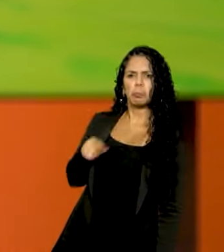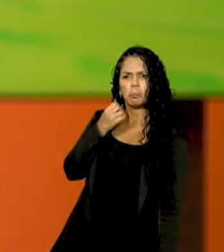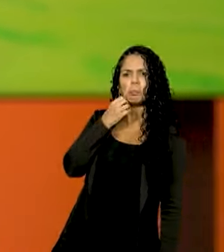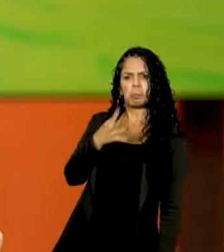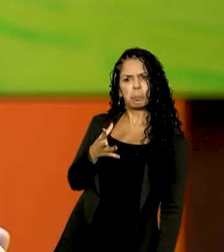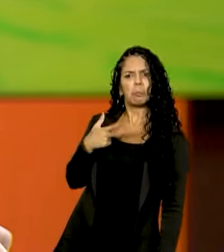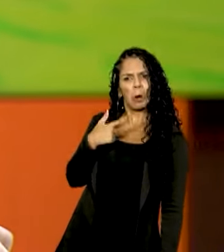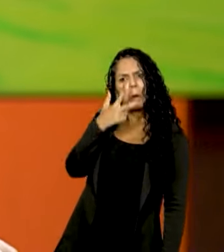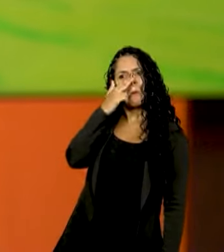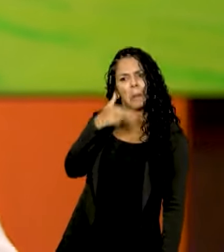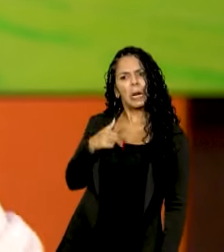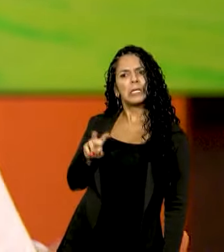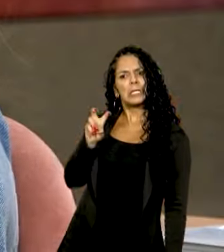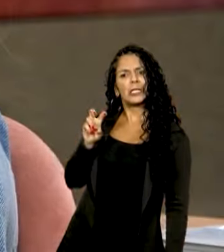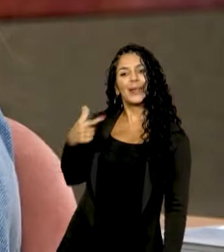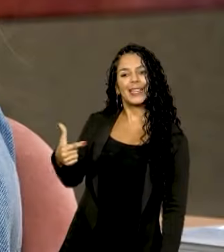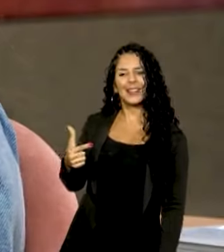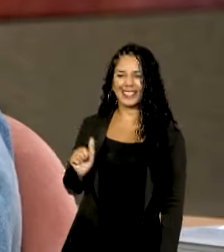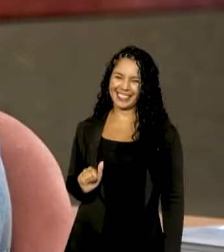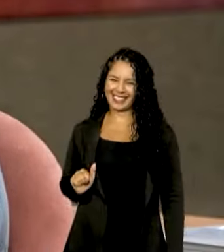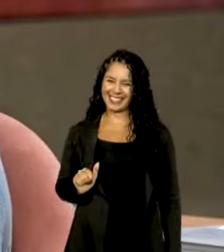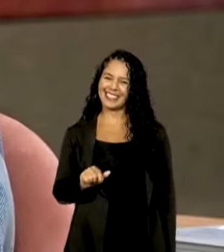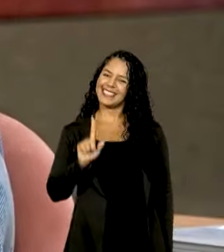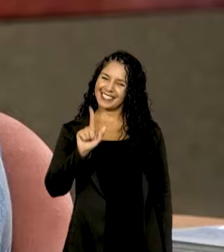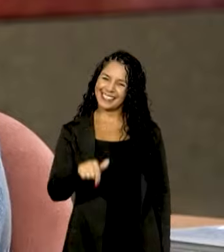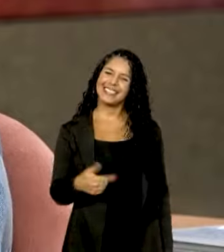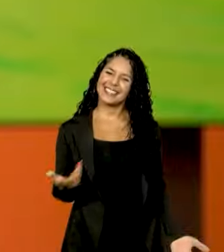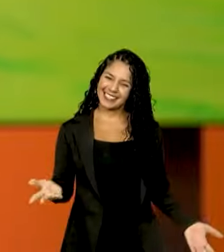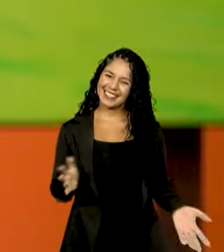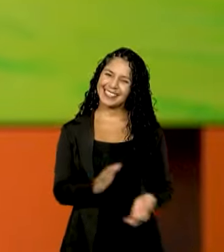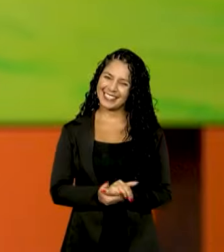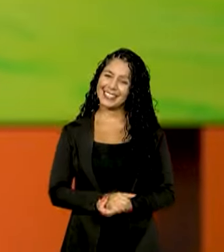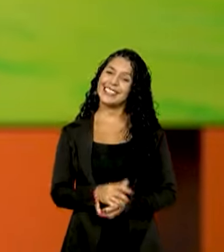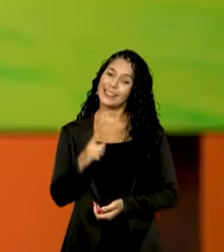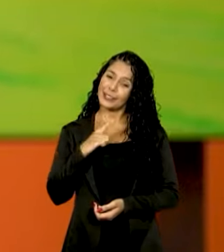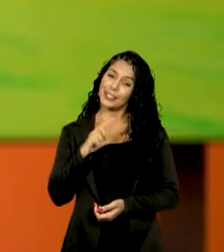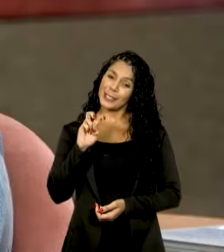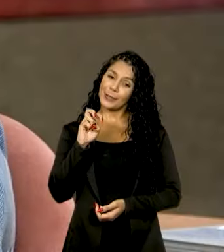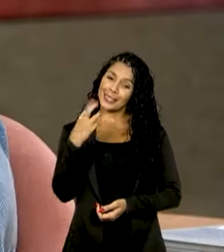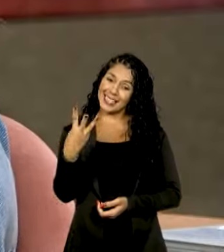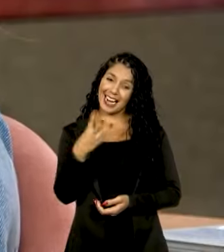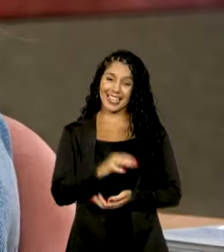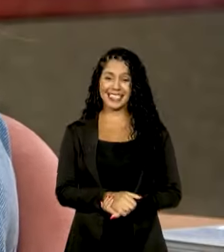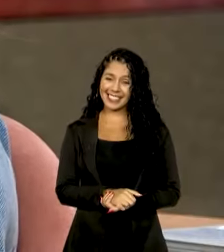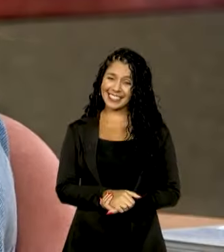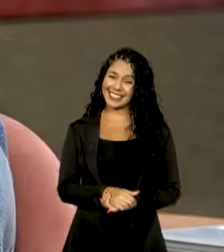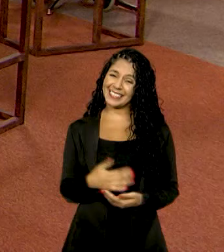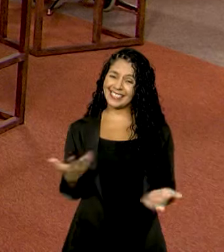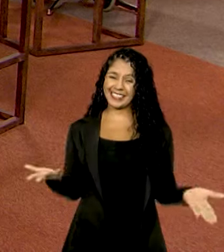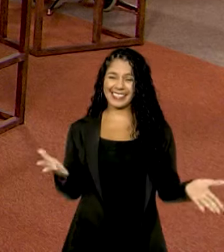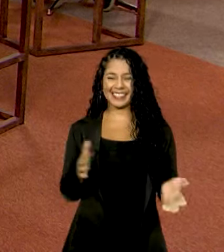bem, parece que tem 52. Tá vendo? Eu tinha 53. Eu e Zé da Velha. Então, você tinha